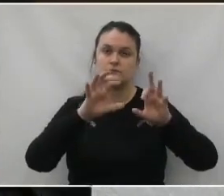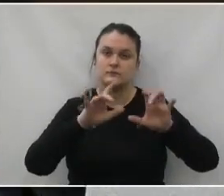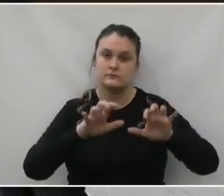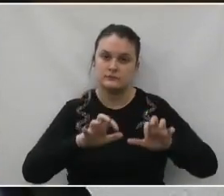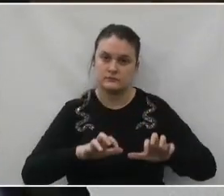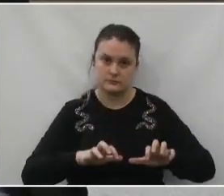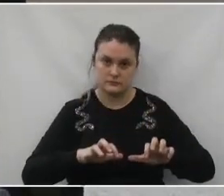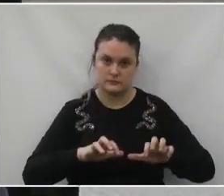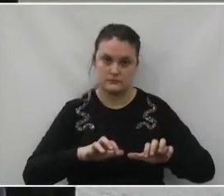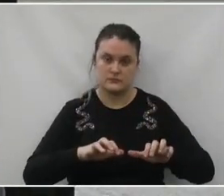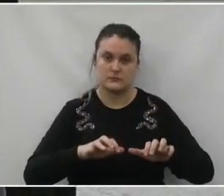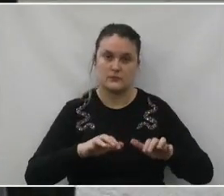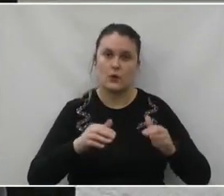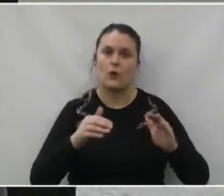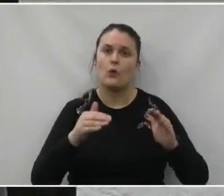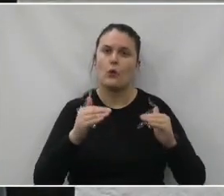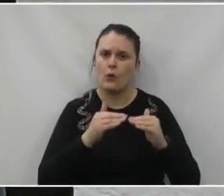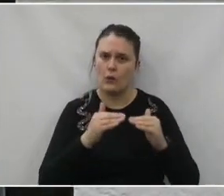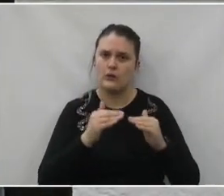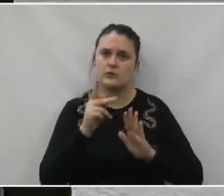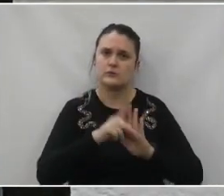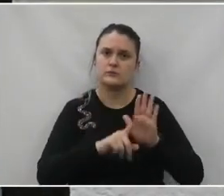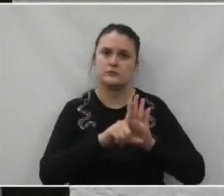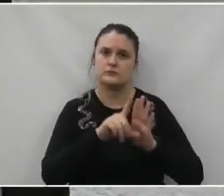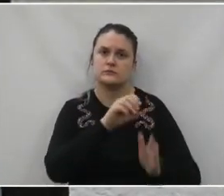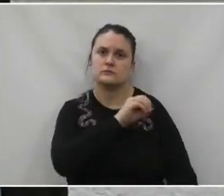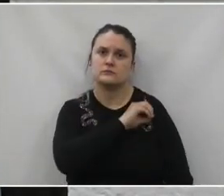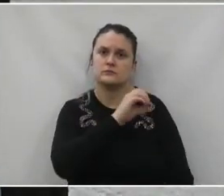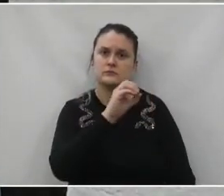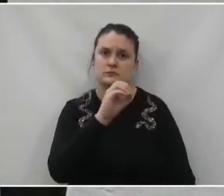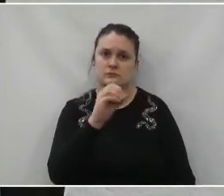Final. Favorável ao projeto de lei ordinária número